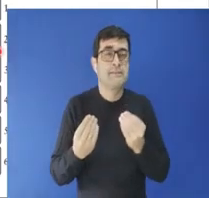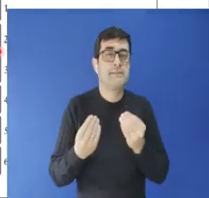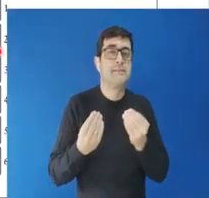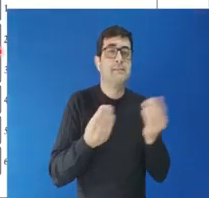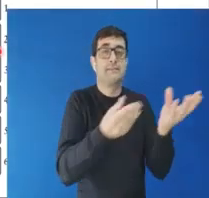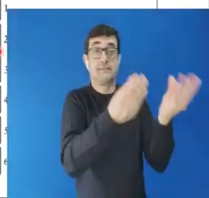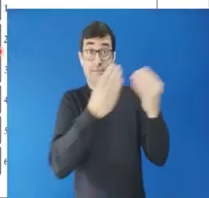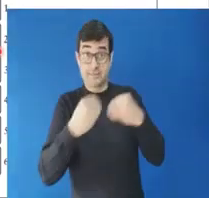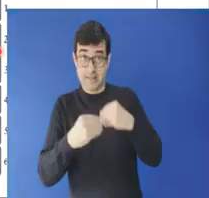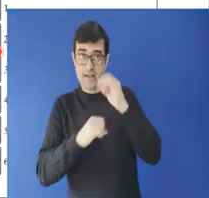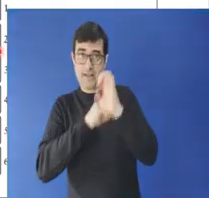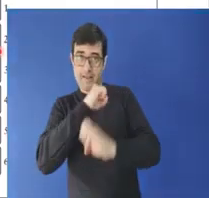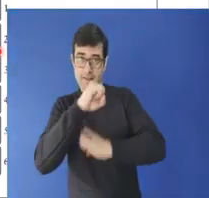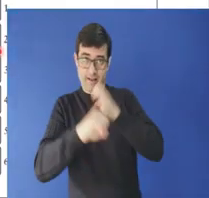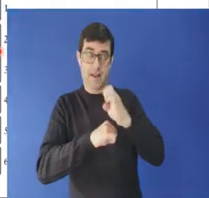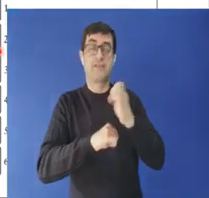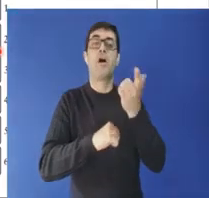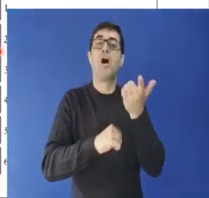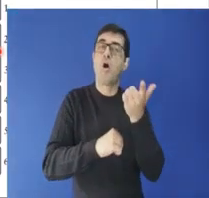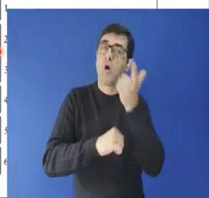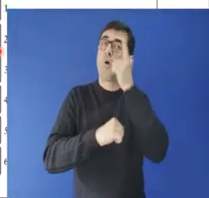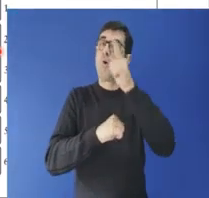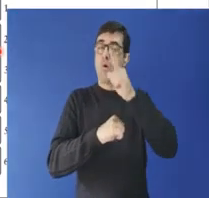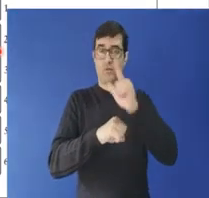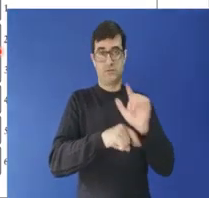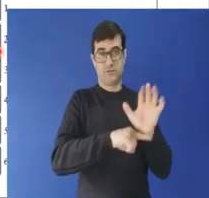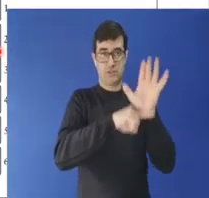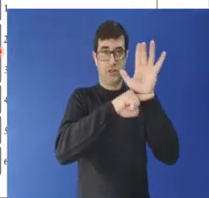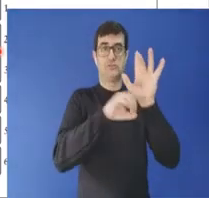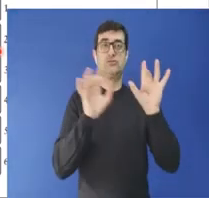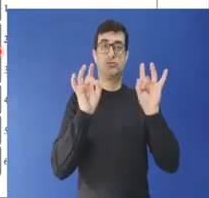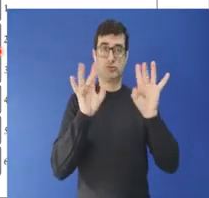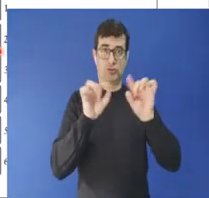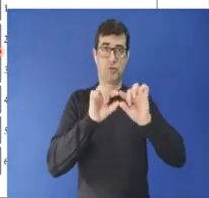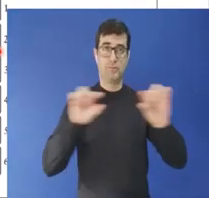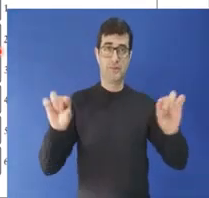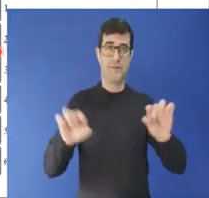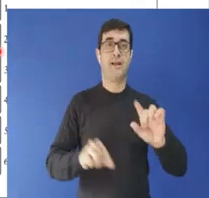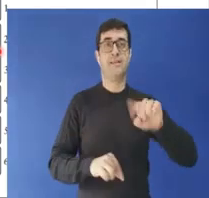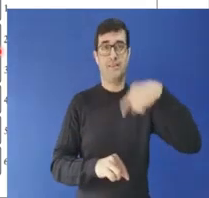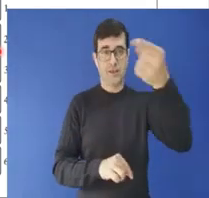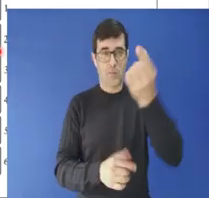a configuração do gás nobre do seu período. Até a próxima aula, quando a gente vai